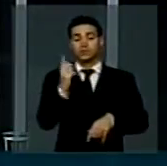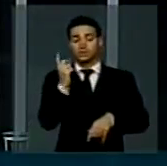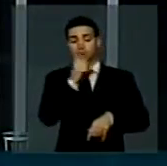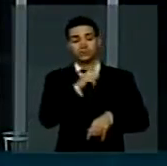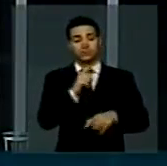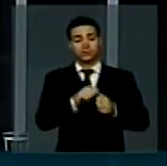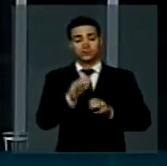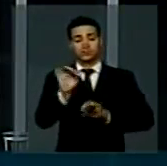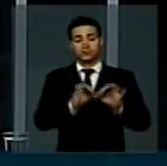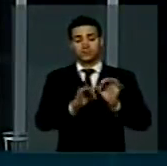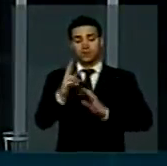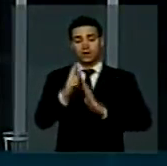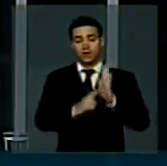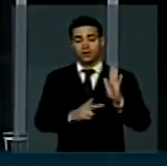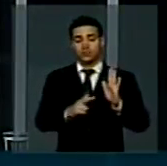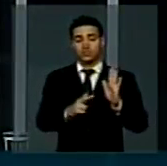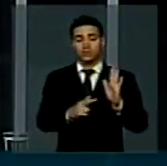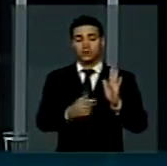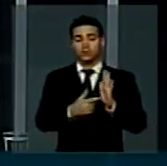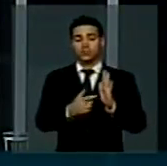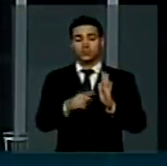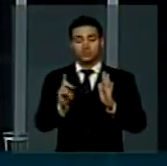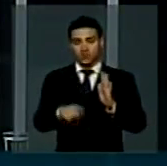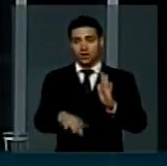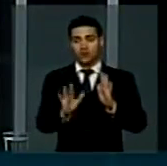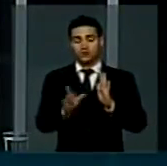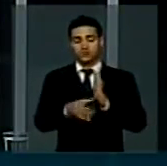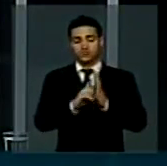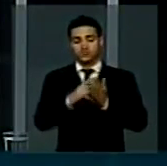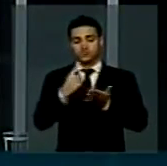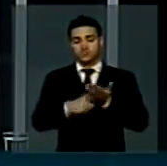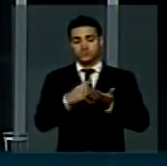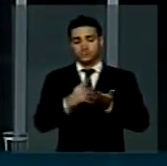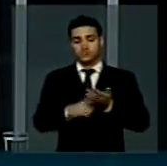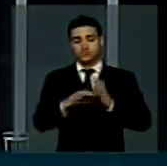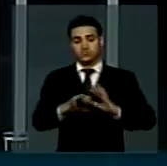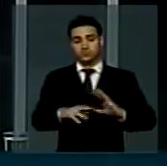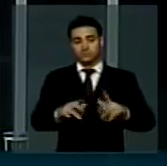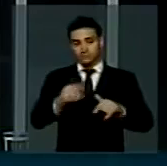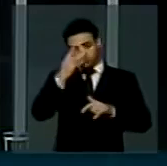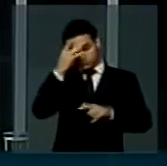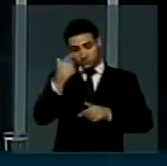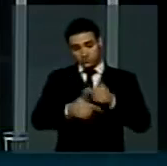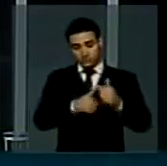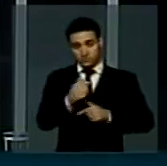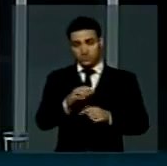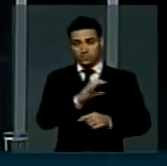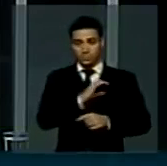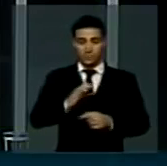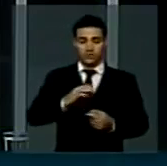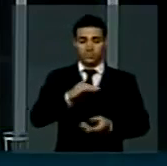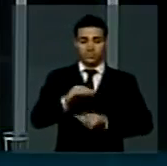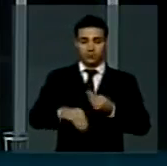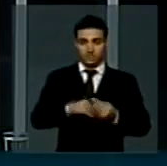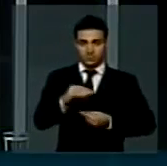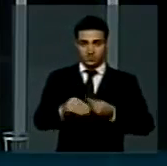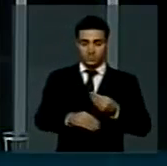um relatório que foi praticamente um consenso entre todos os membros da Comissão Mista de Orçamento. Tanto é que